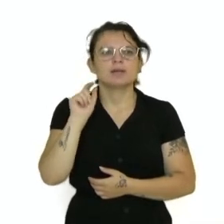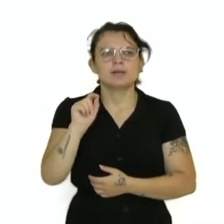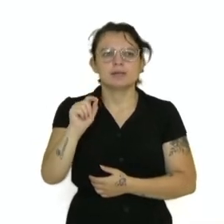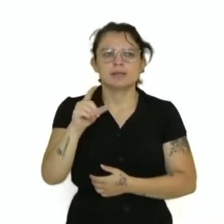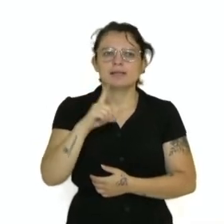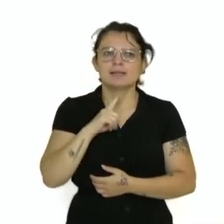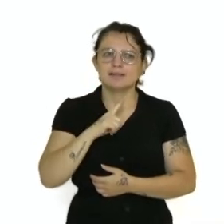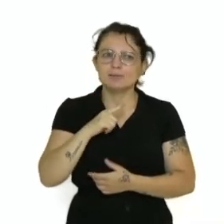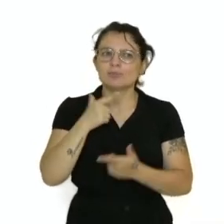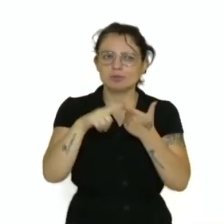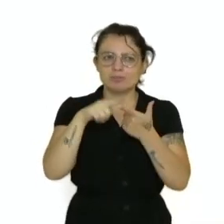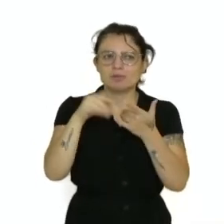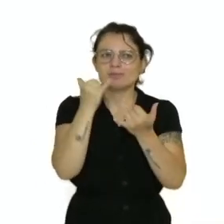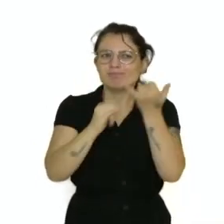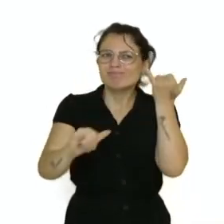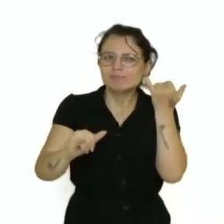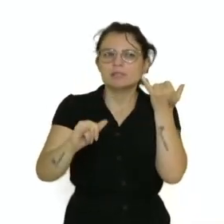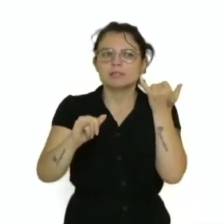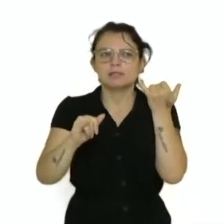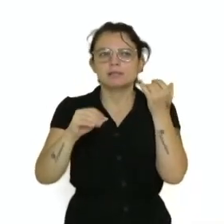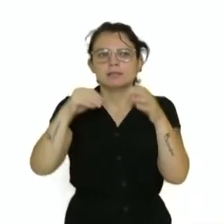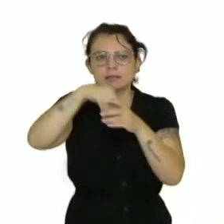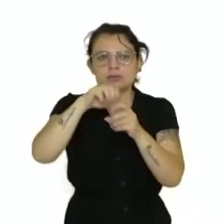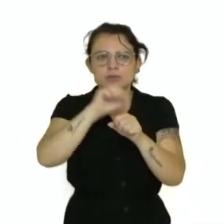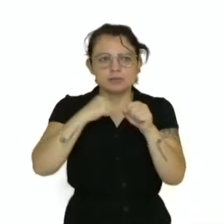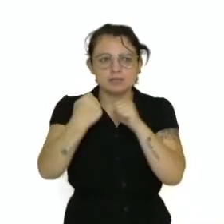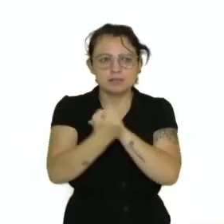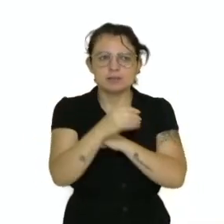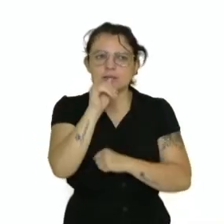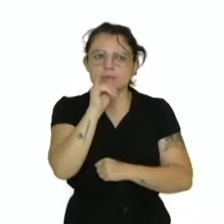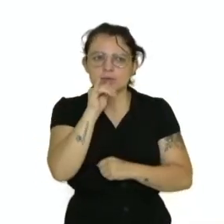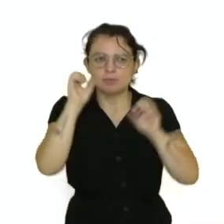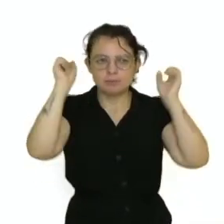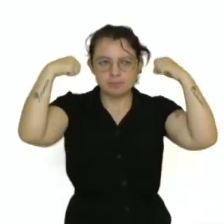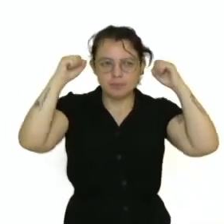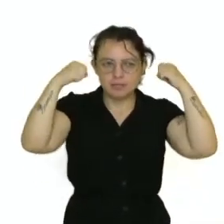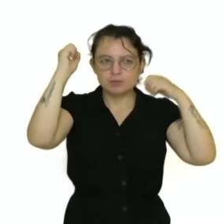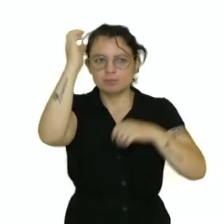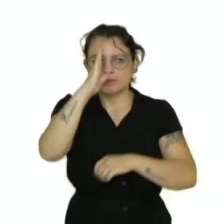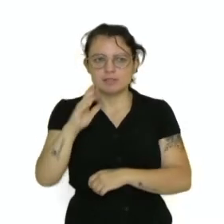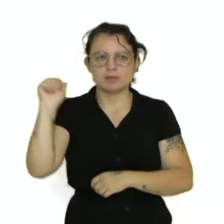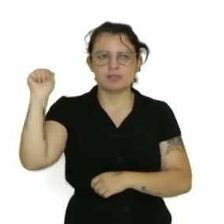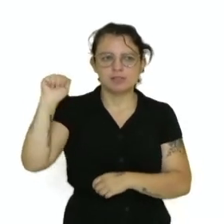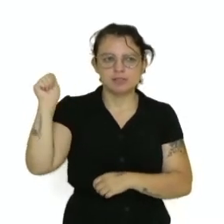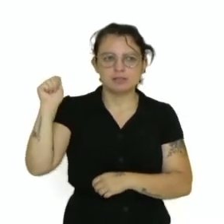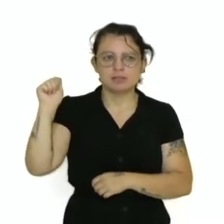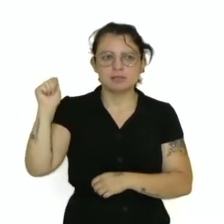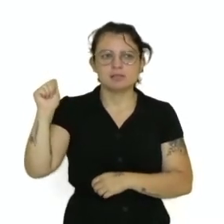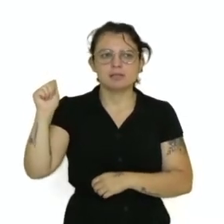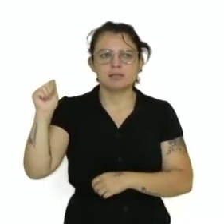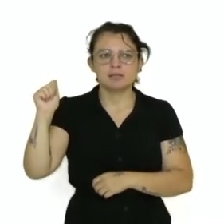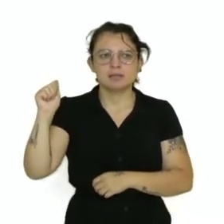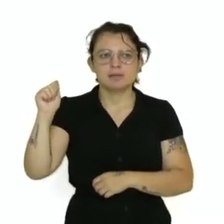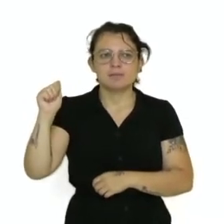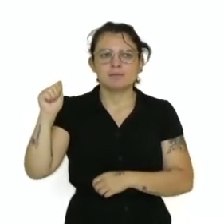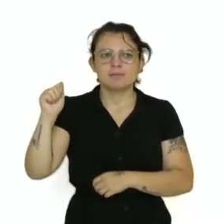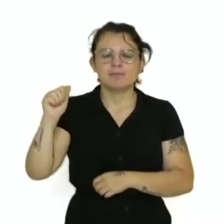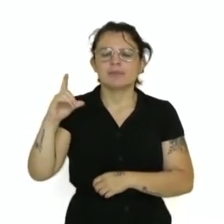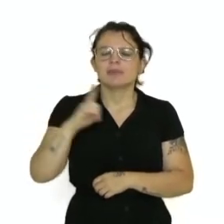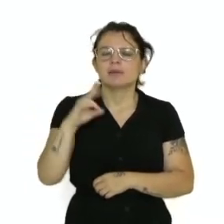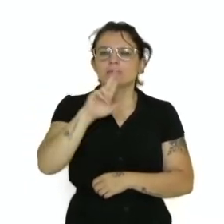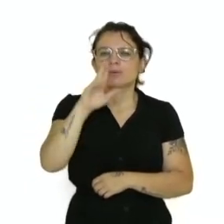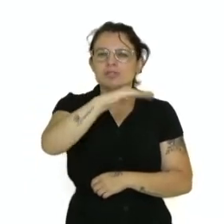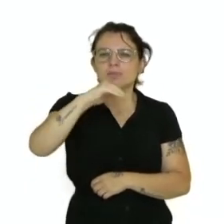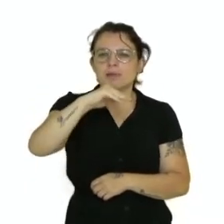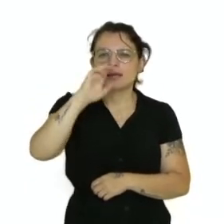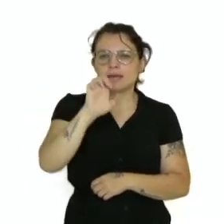países em subdesenvolvimento. México, Brasil e Argentina são as nações latino-americanas consideradas